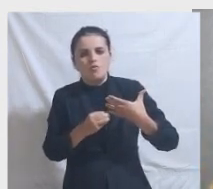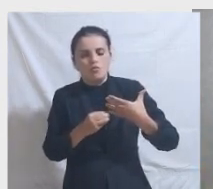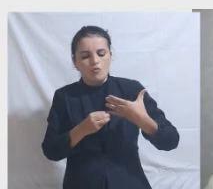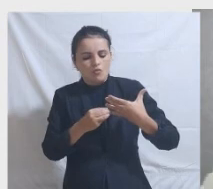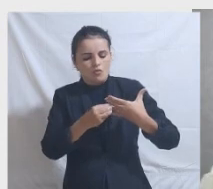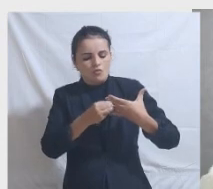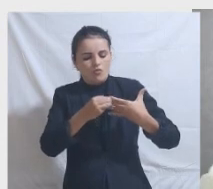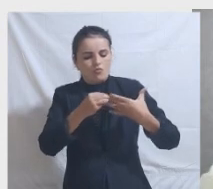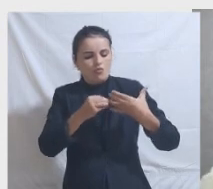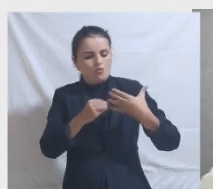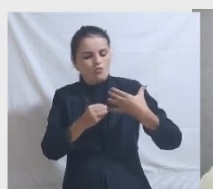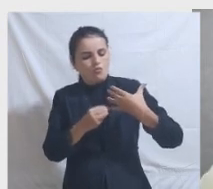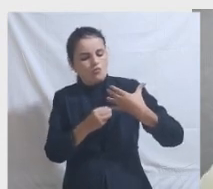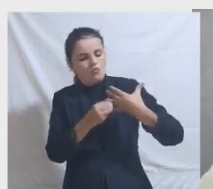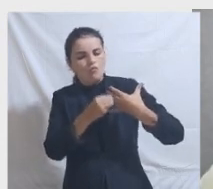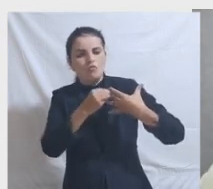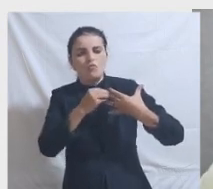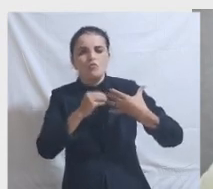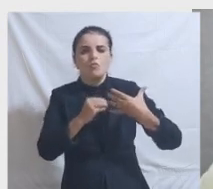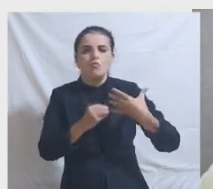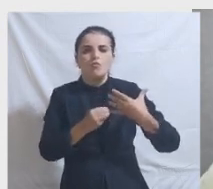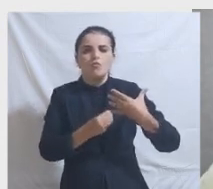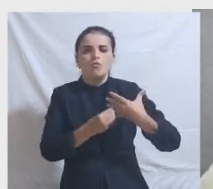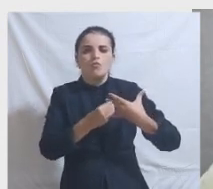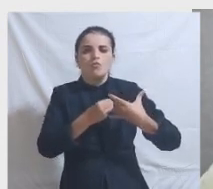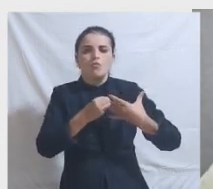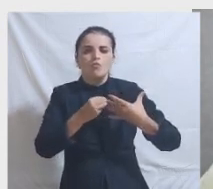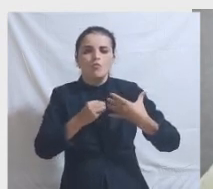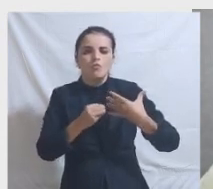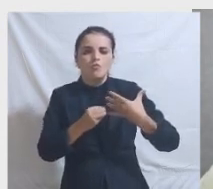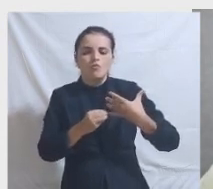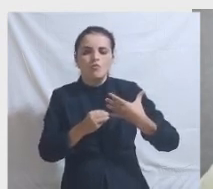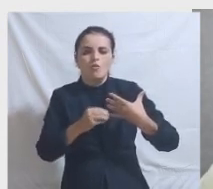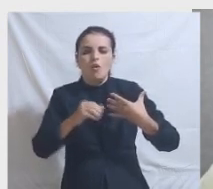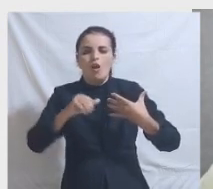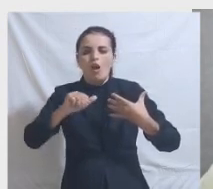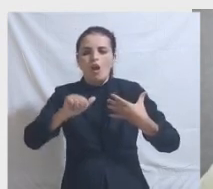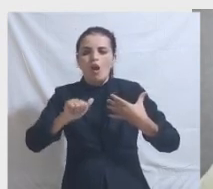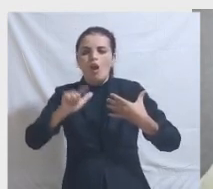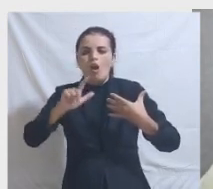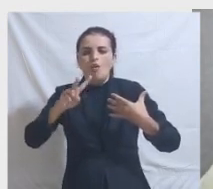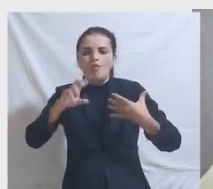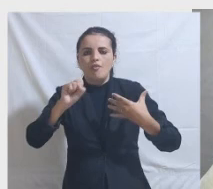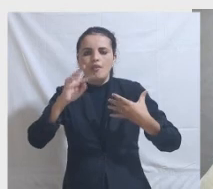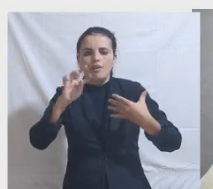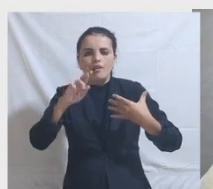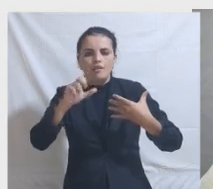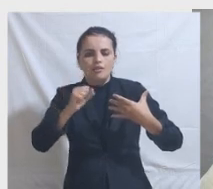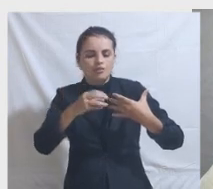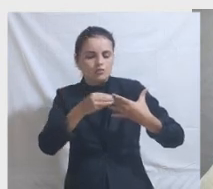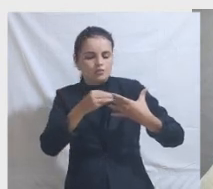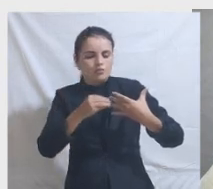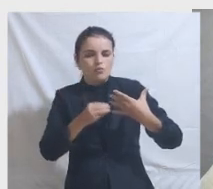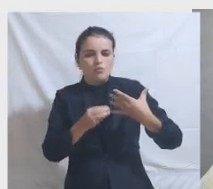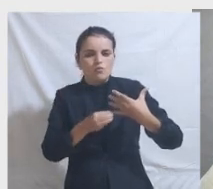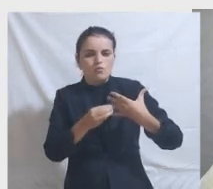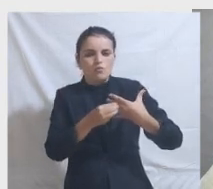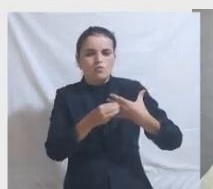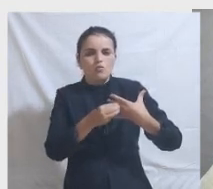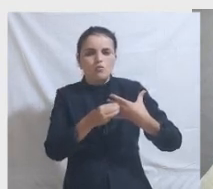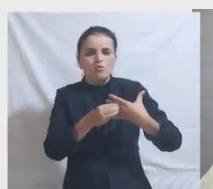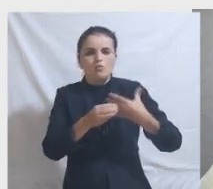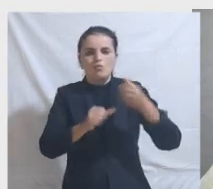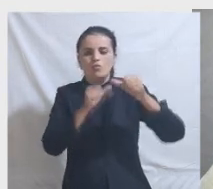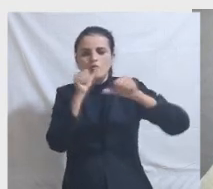ficando dentro desses alvéolos, que é nesses alvéolos que eles são rico em vasos sanguíneos,